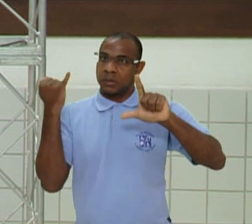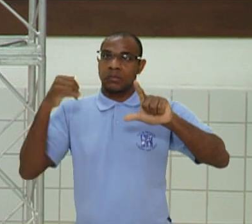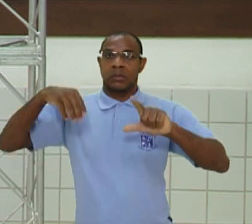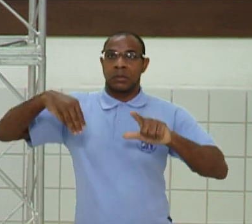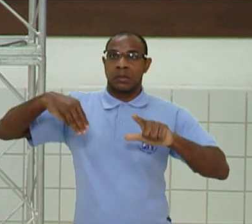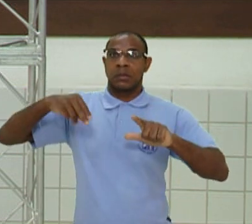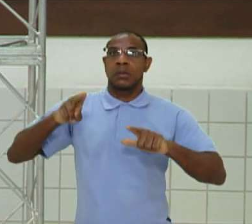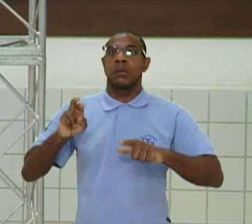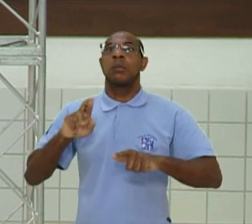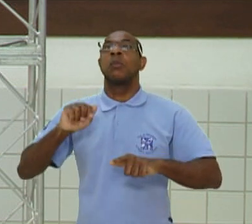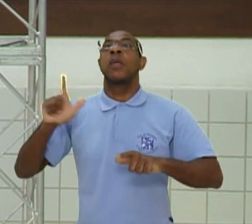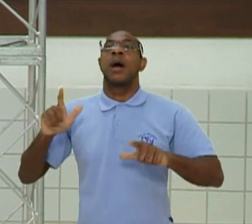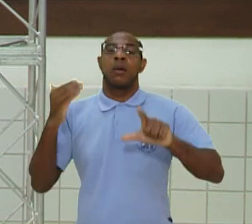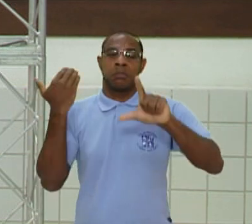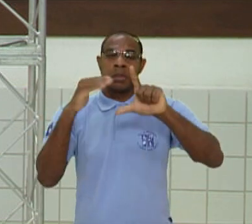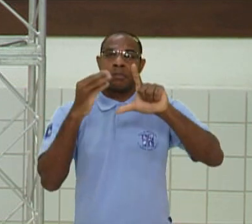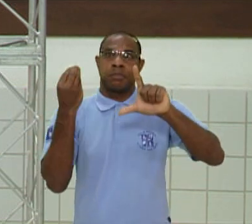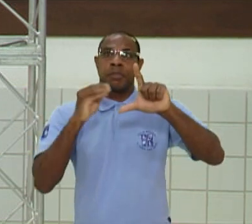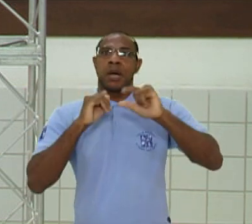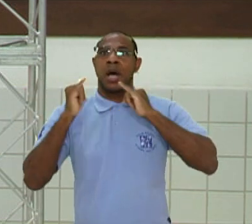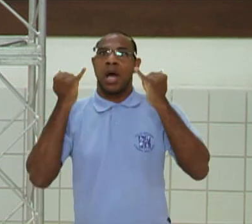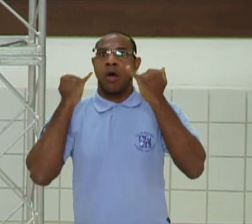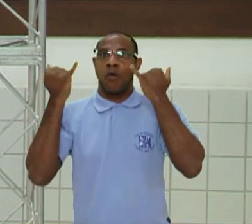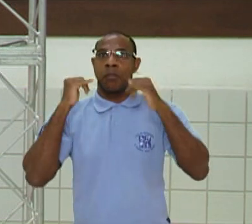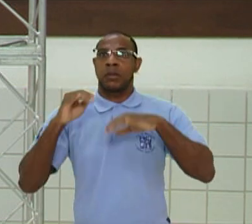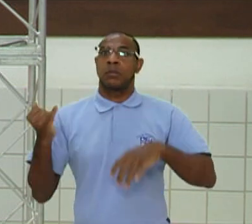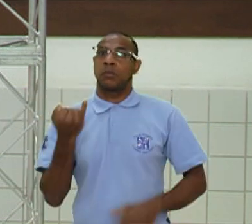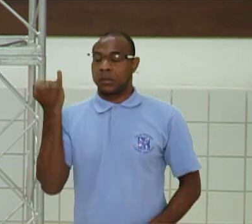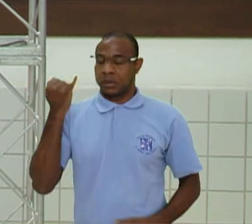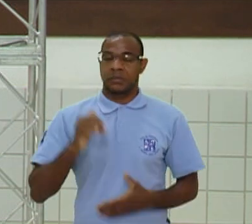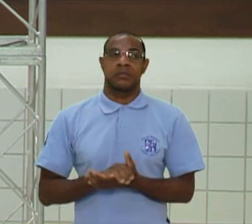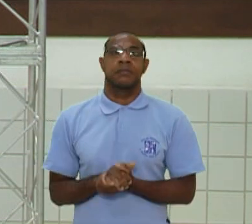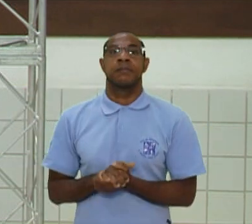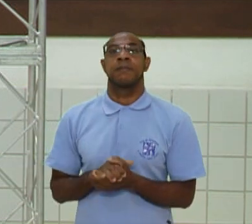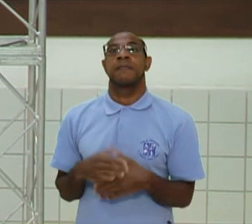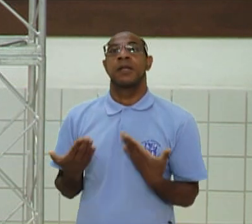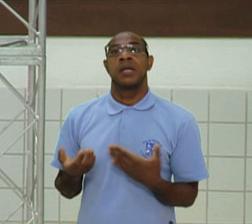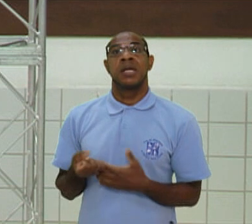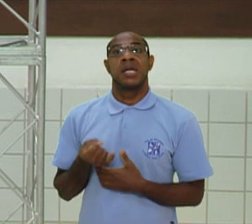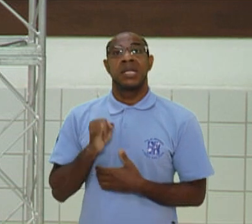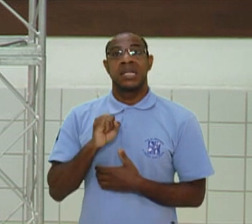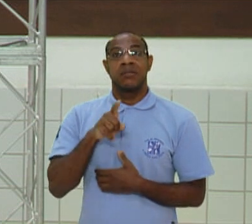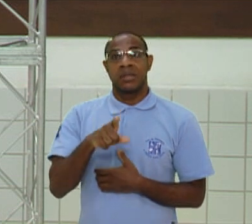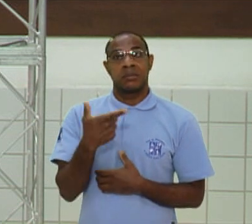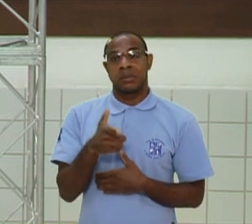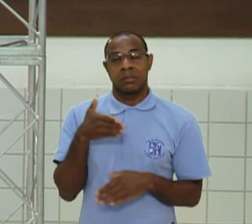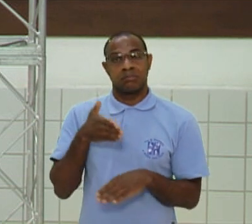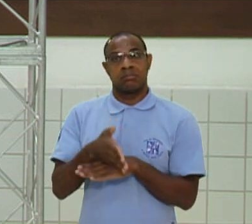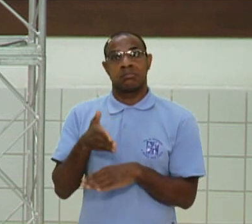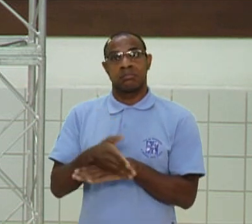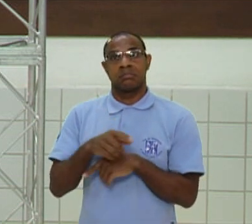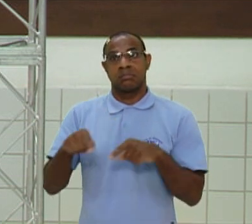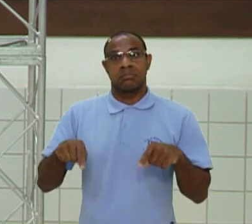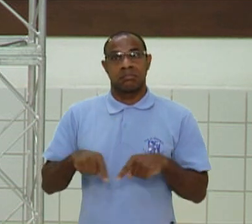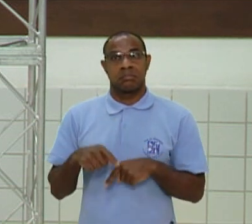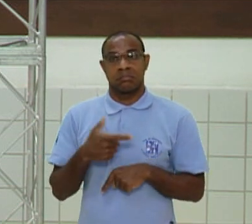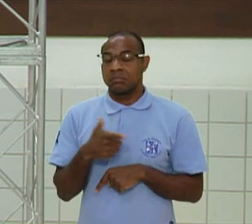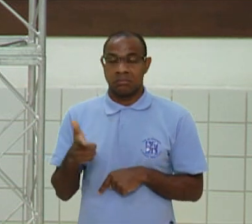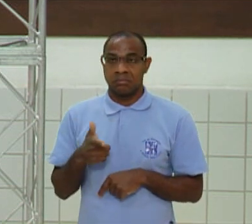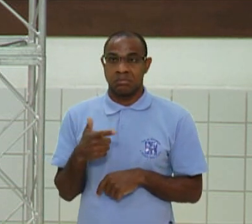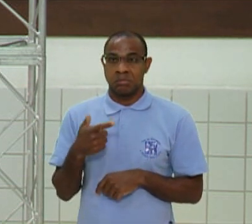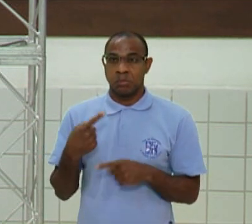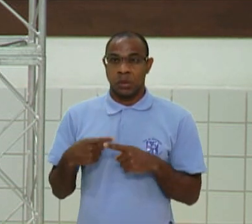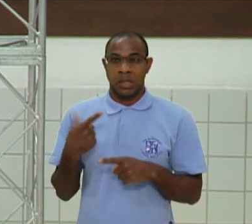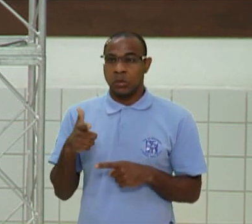da chamada e todos aqueles que o teu professor propor. E olha, se você não está acessando o Class porque está sem acesso à